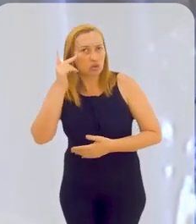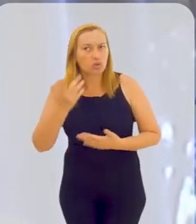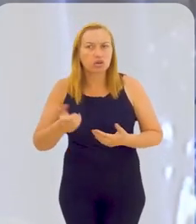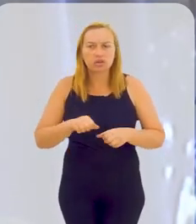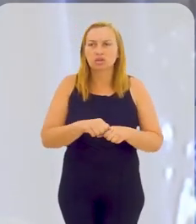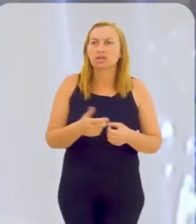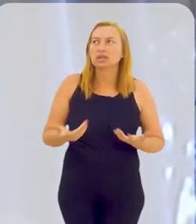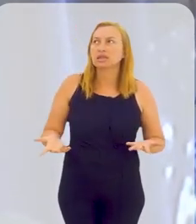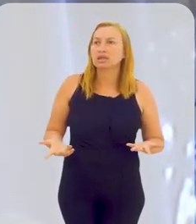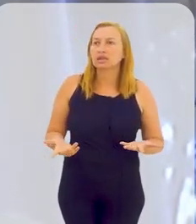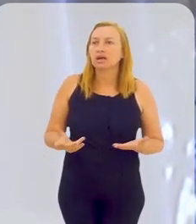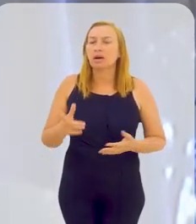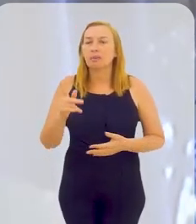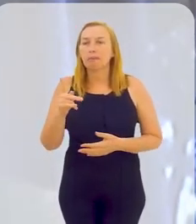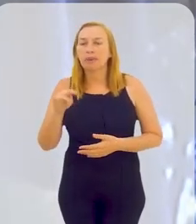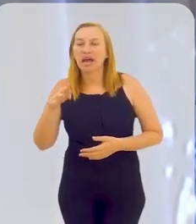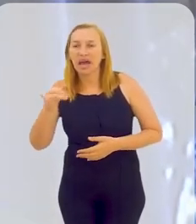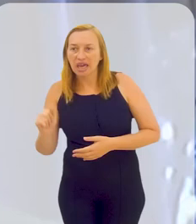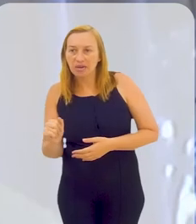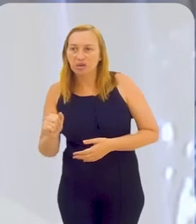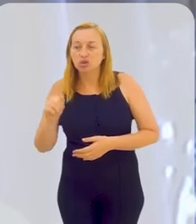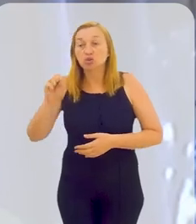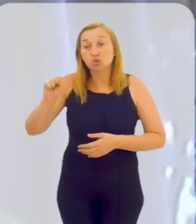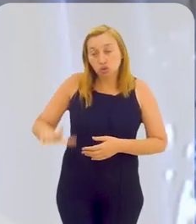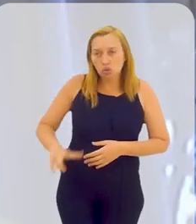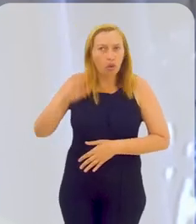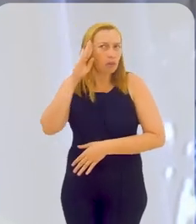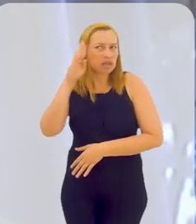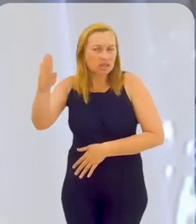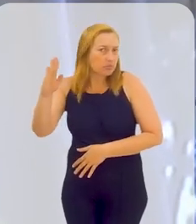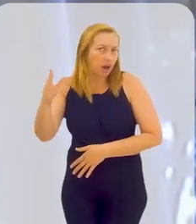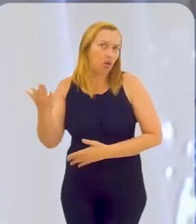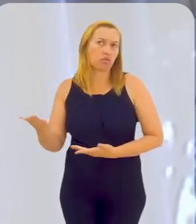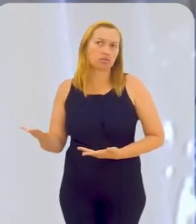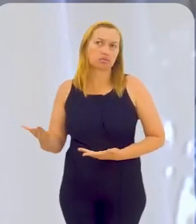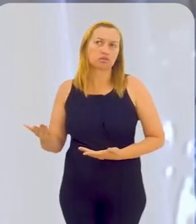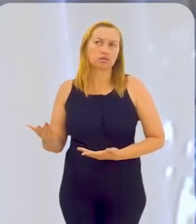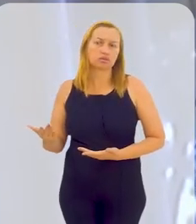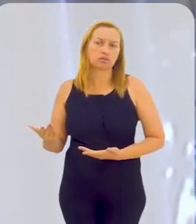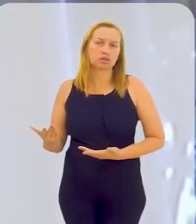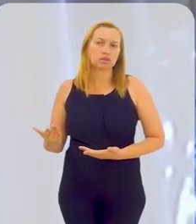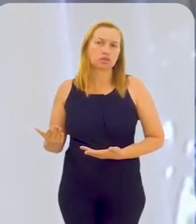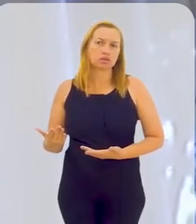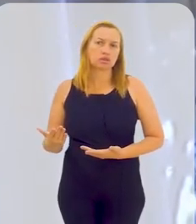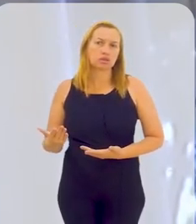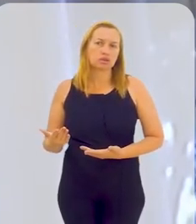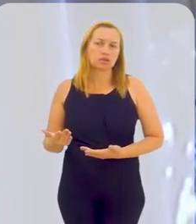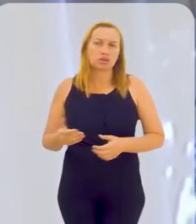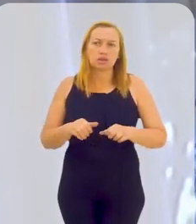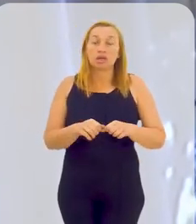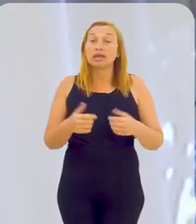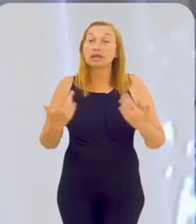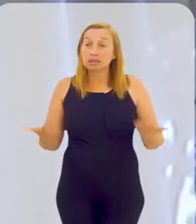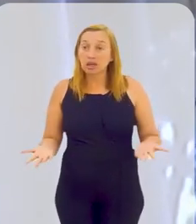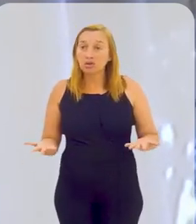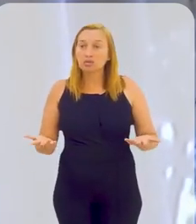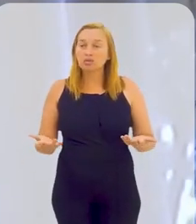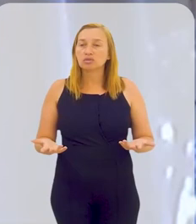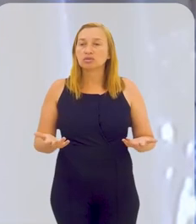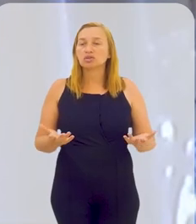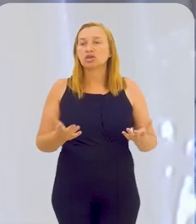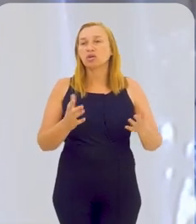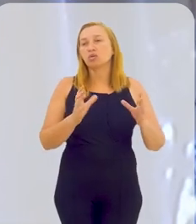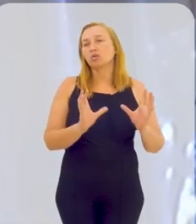de pessoas. A Paraíba do Sul é o principal rio da região sudeste, é a transposição dele que abastece o Rio Guandu. Então, assim,